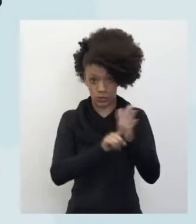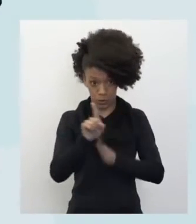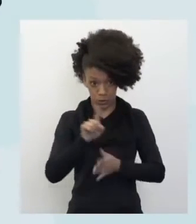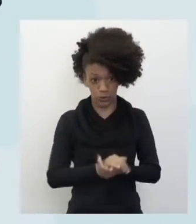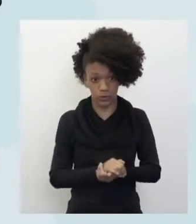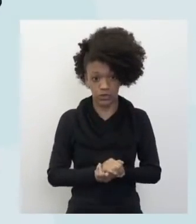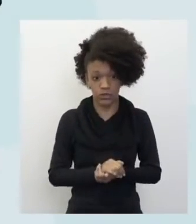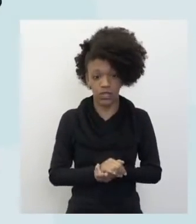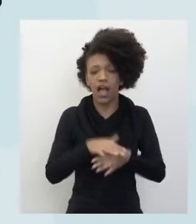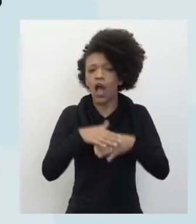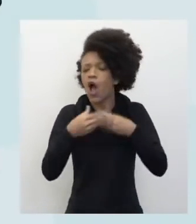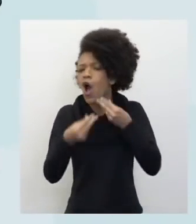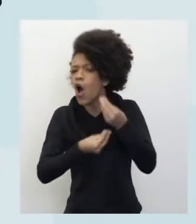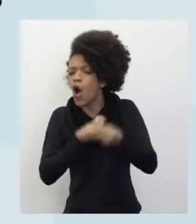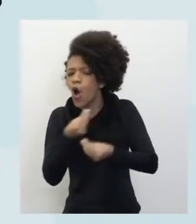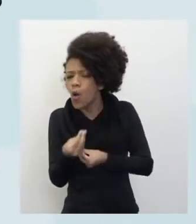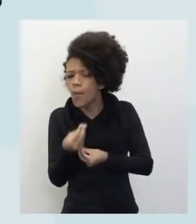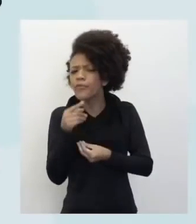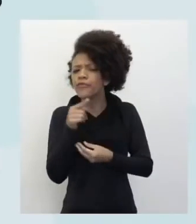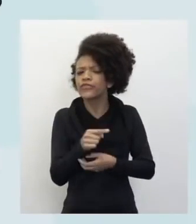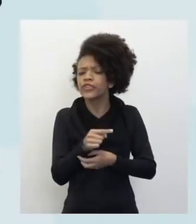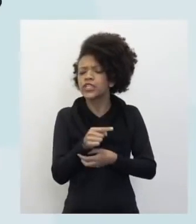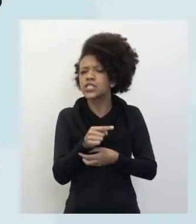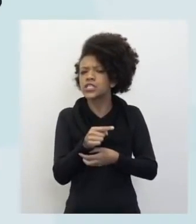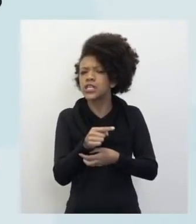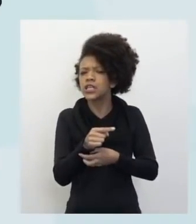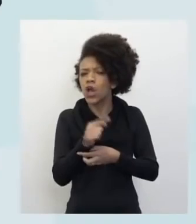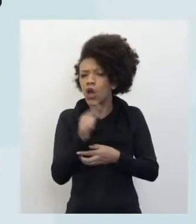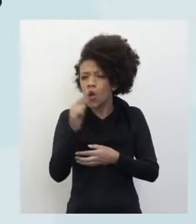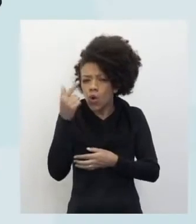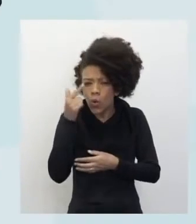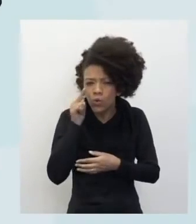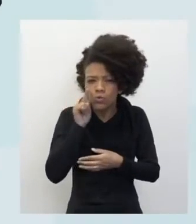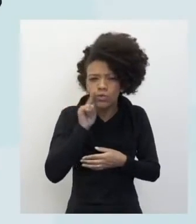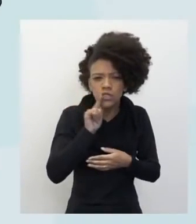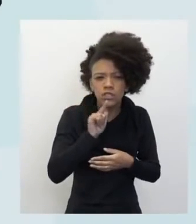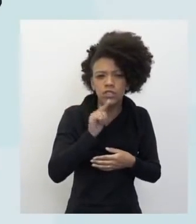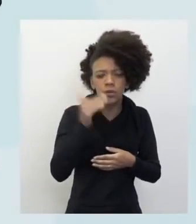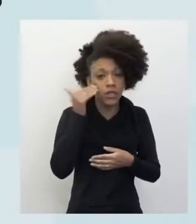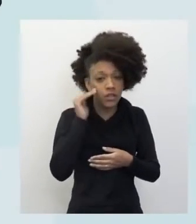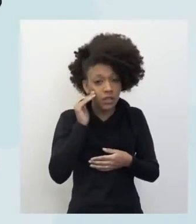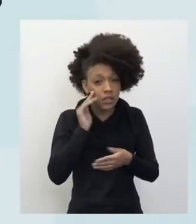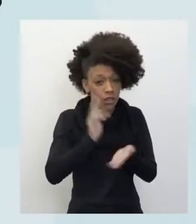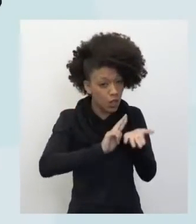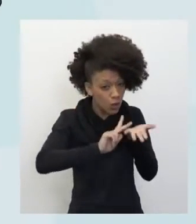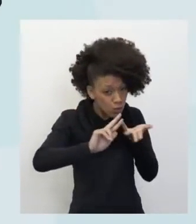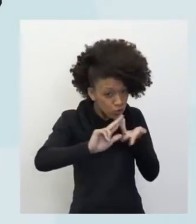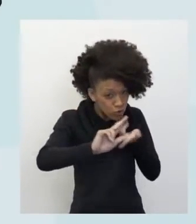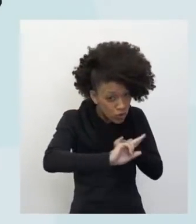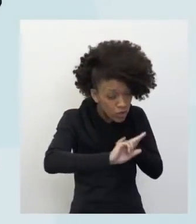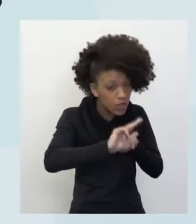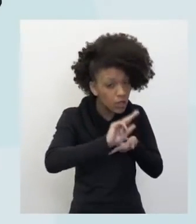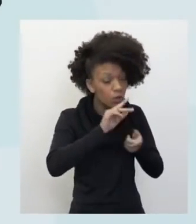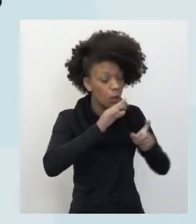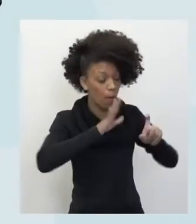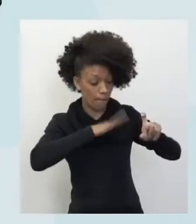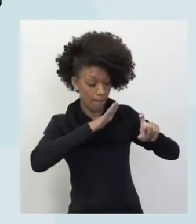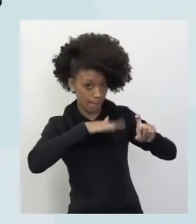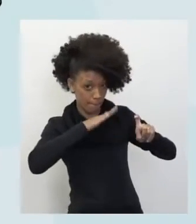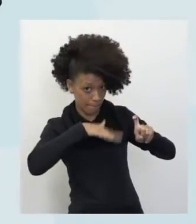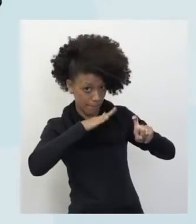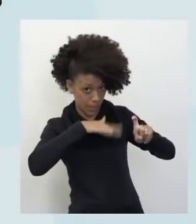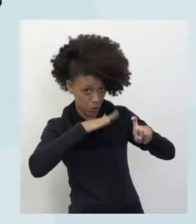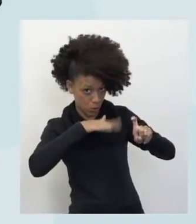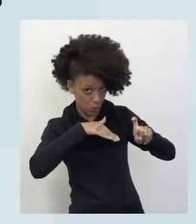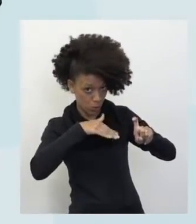que conclusão você chegou sobre o gênero mito? A que conclusão